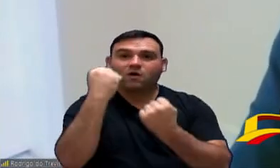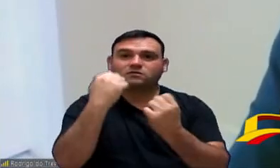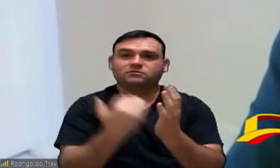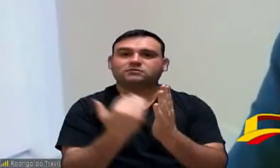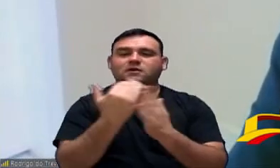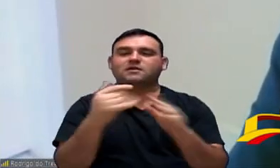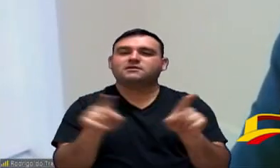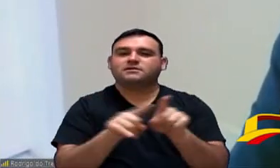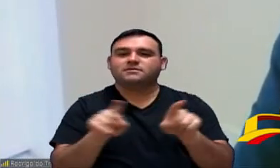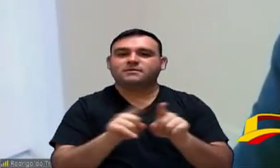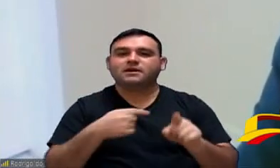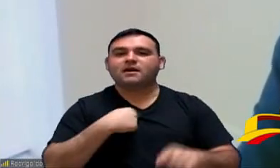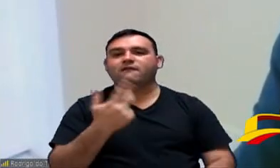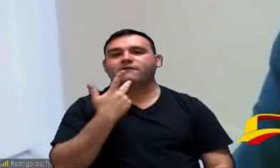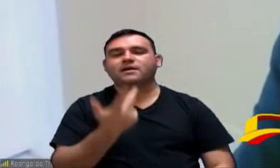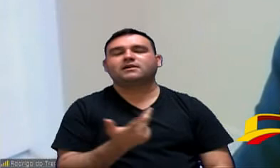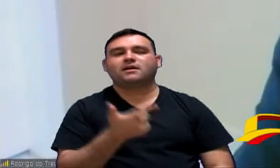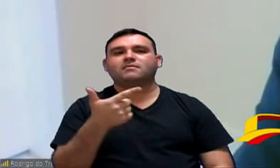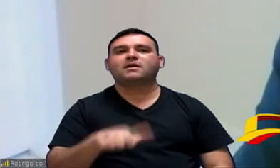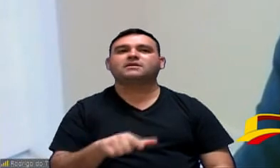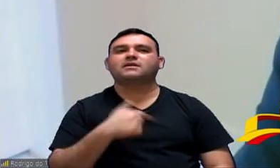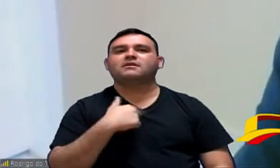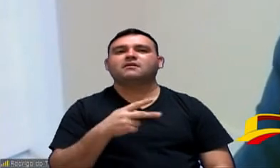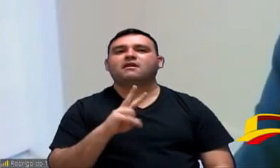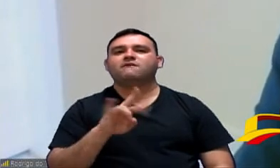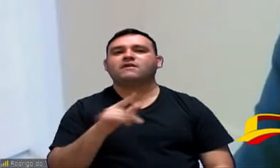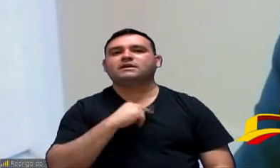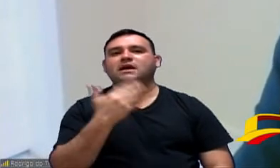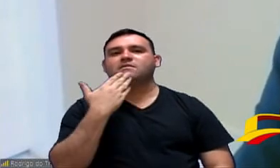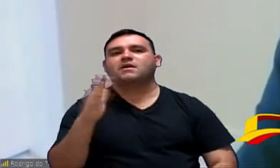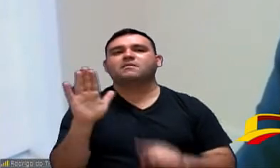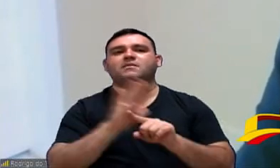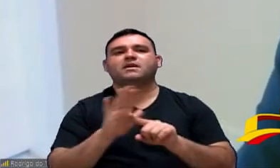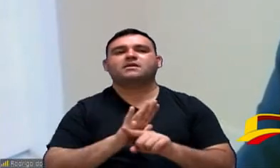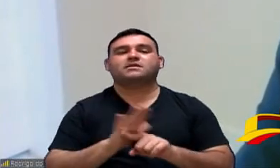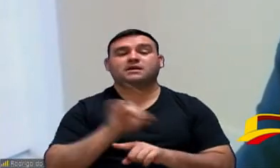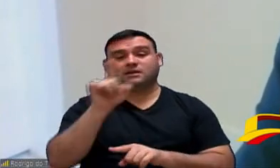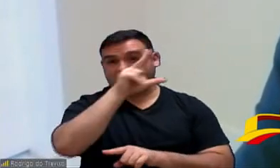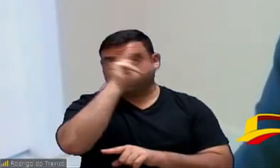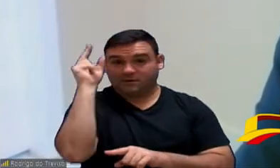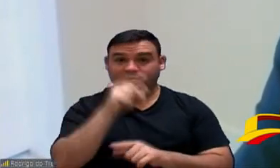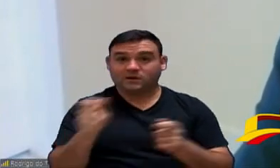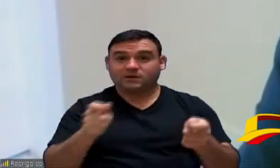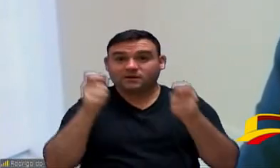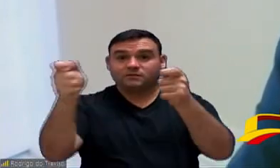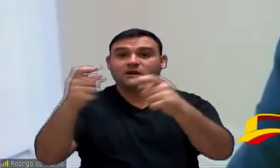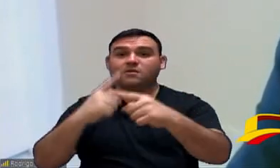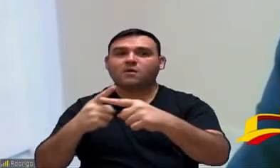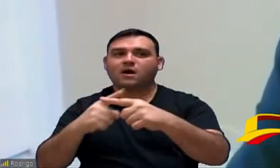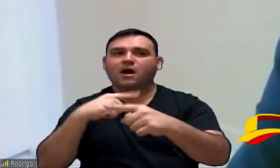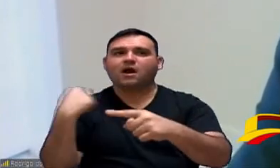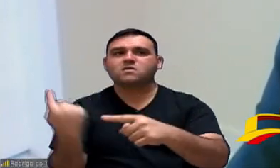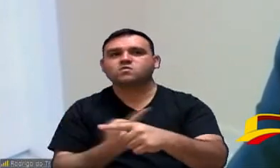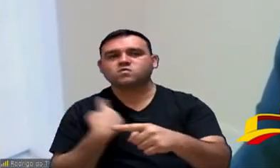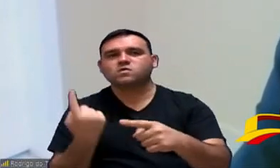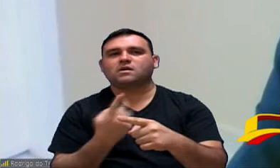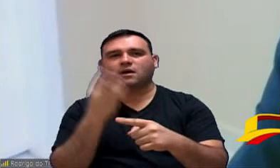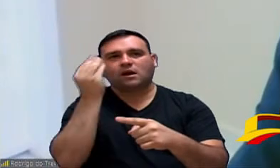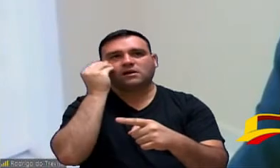ia falar, Cláudio, eu vou fazer um requerimento, um pedido à prefeitura para a gente estar